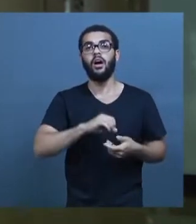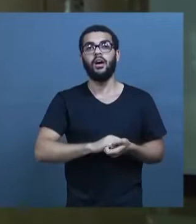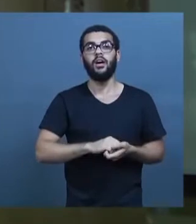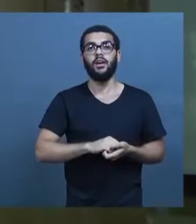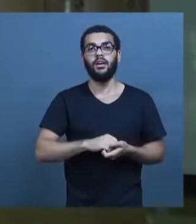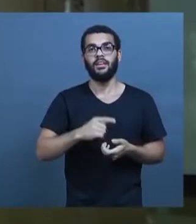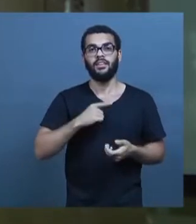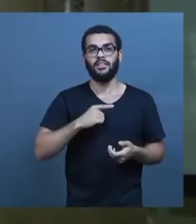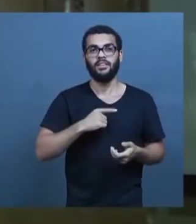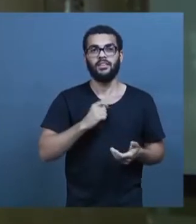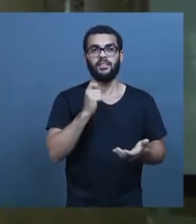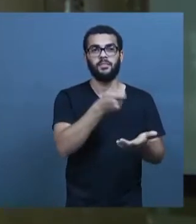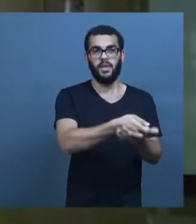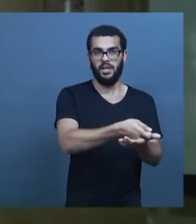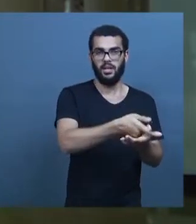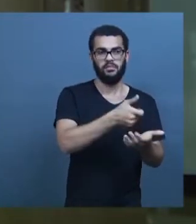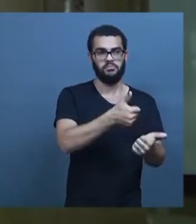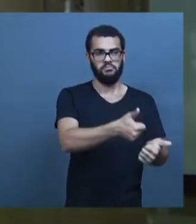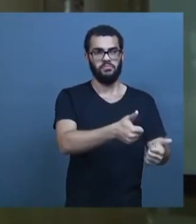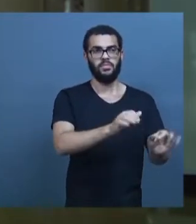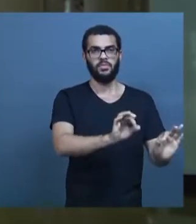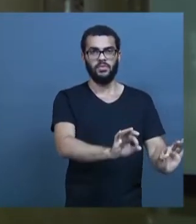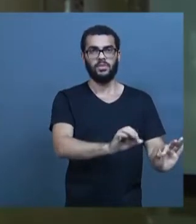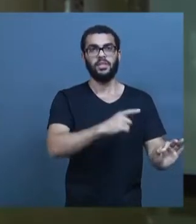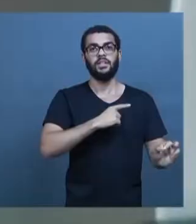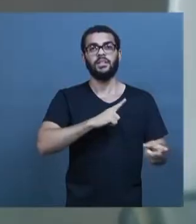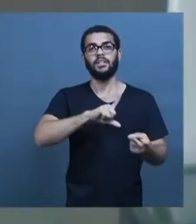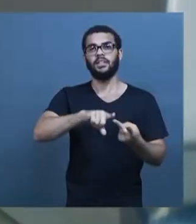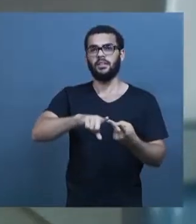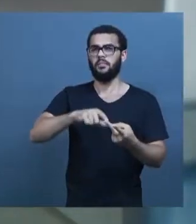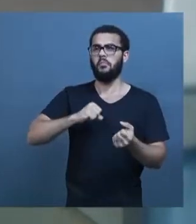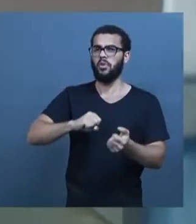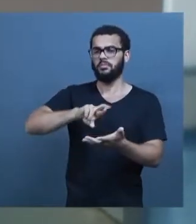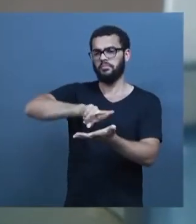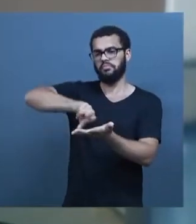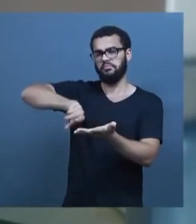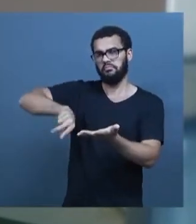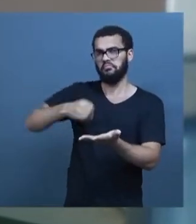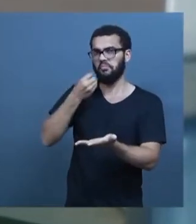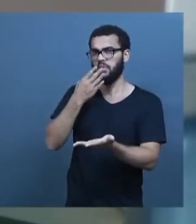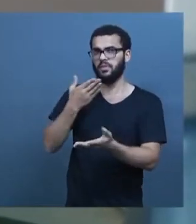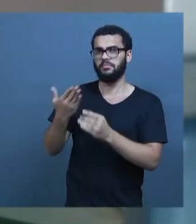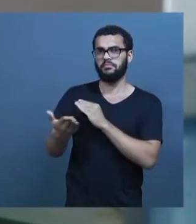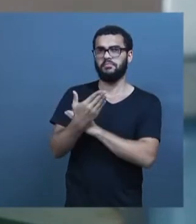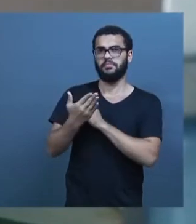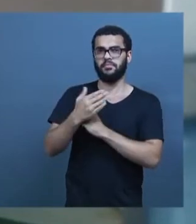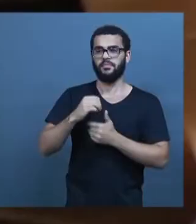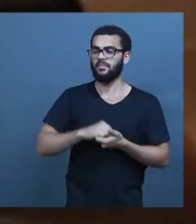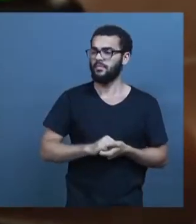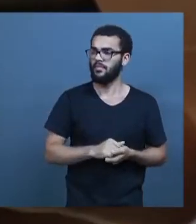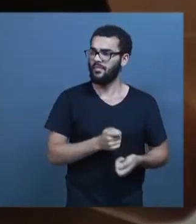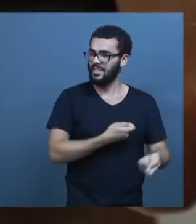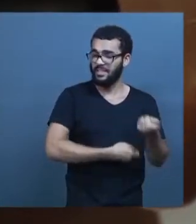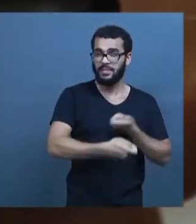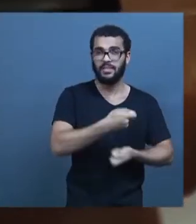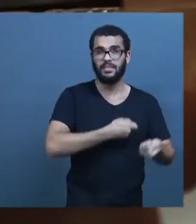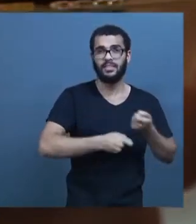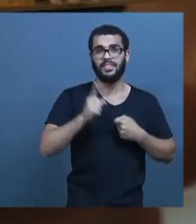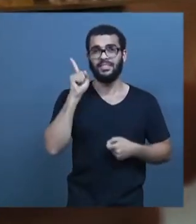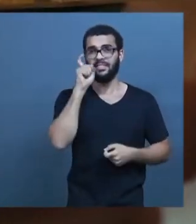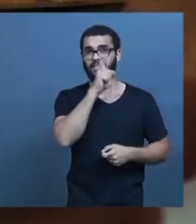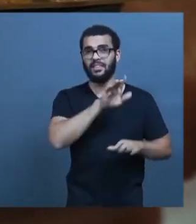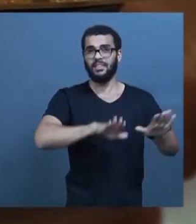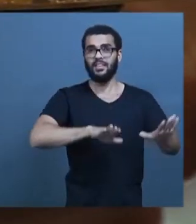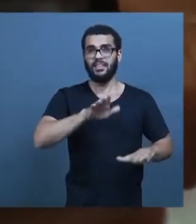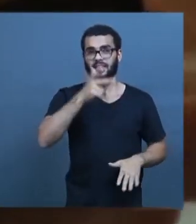os programas de fidelidade, você pode ter um certo benefício. Administrar um cartão de crédito é tão complicado que tem pessoas que preferem não ter